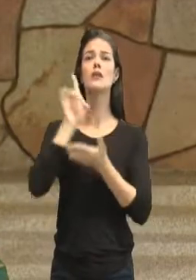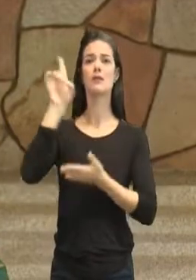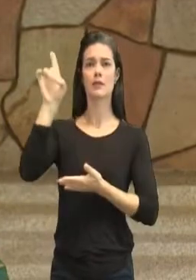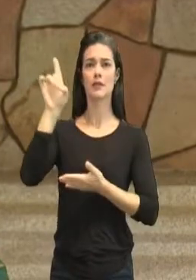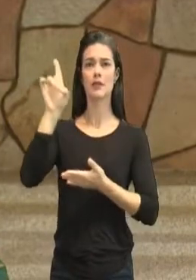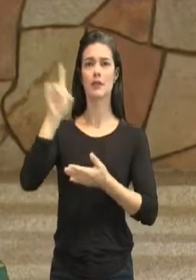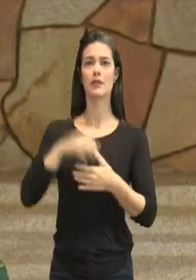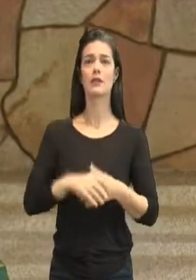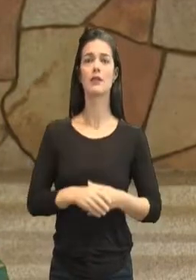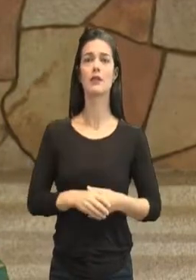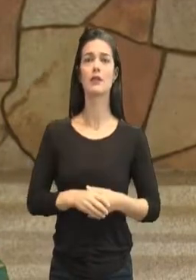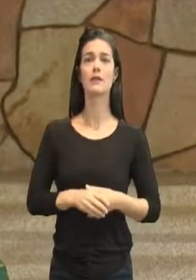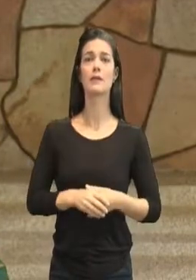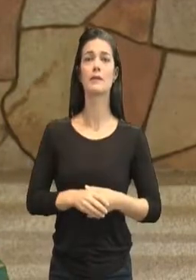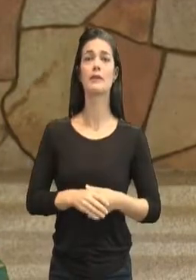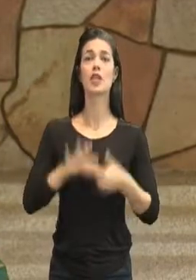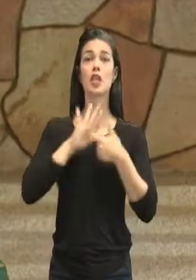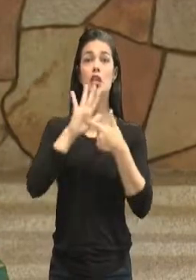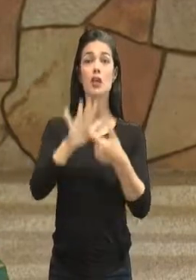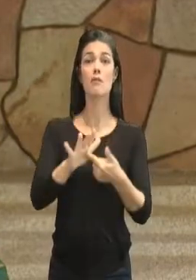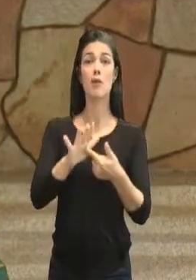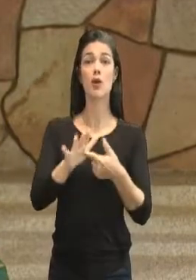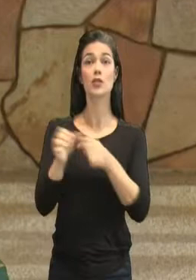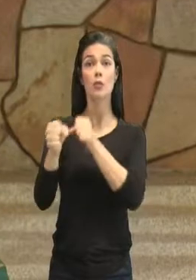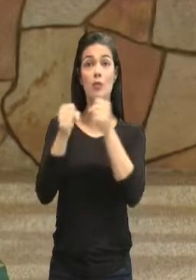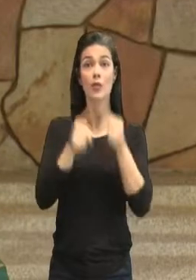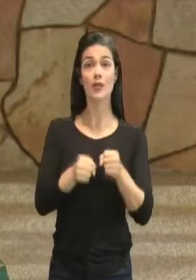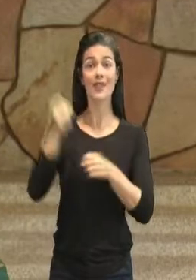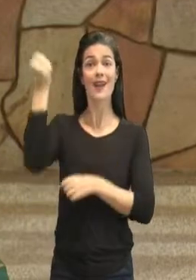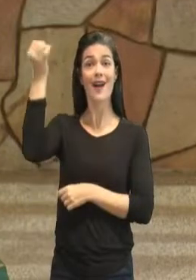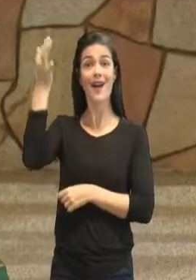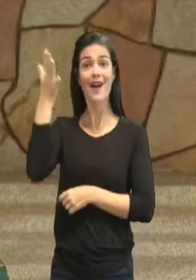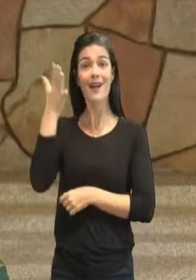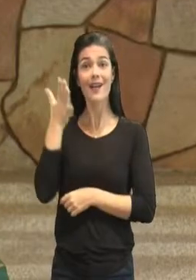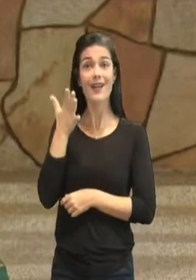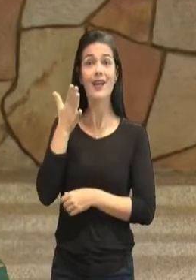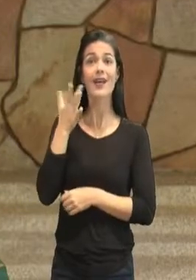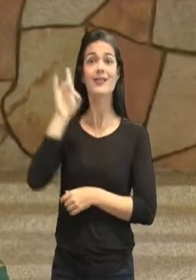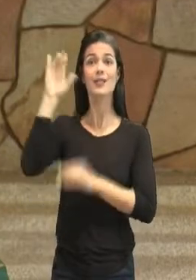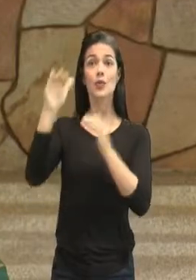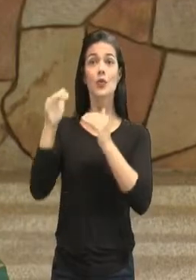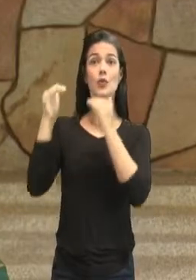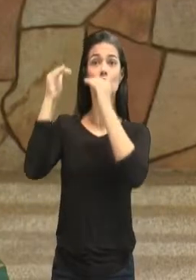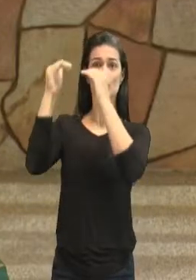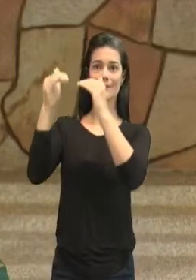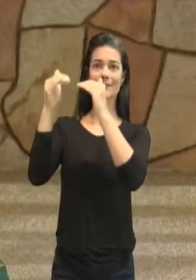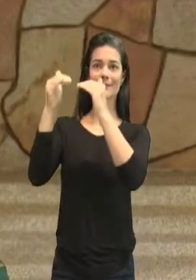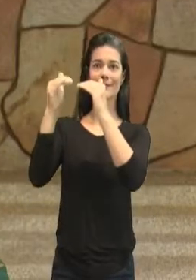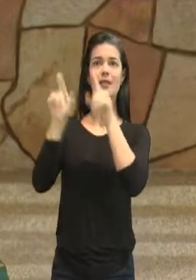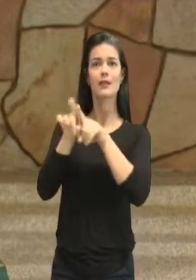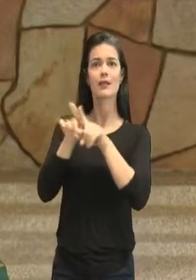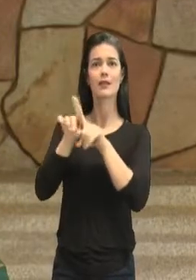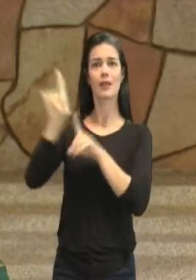a soberania, o poder, a graça e também o amor de Deus por nós.